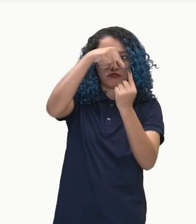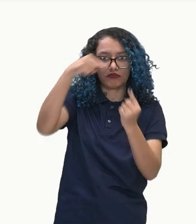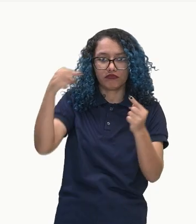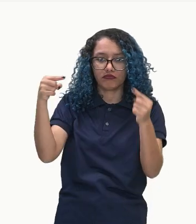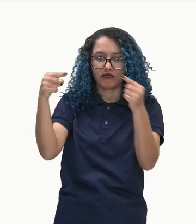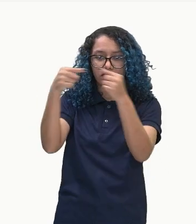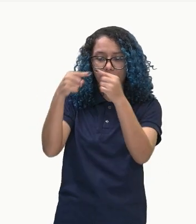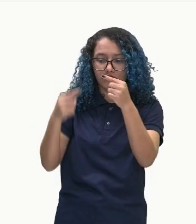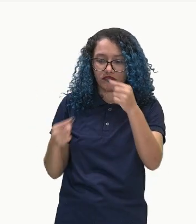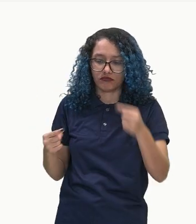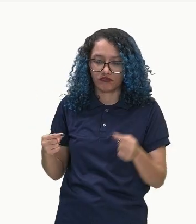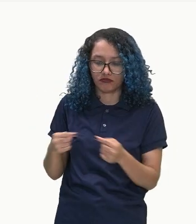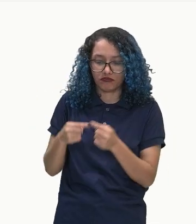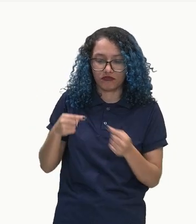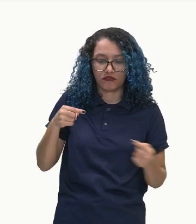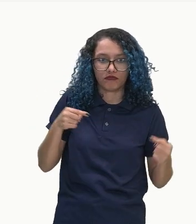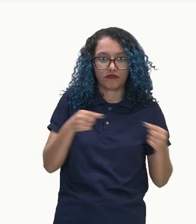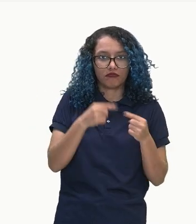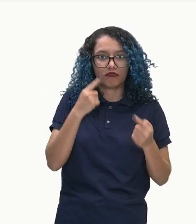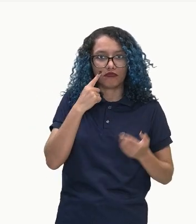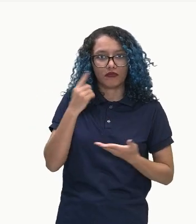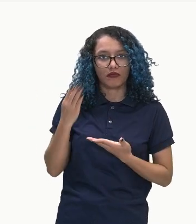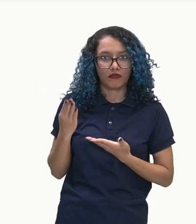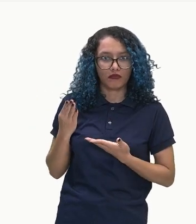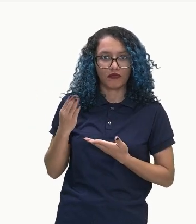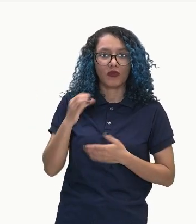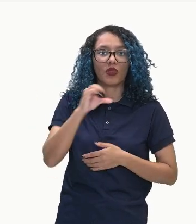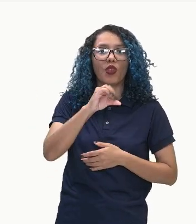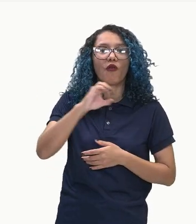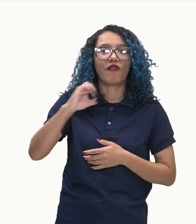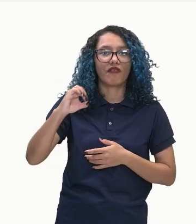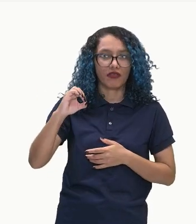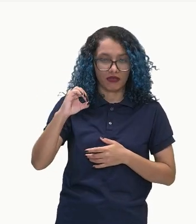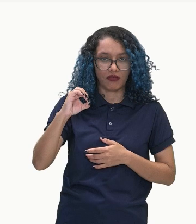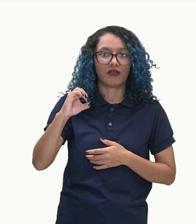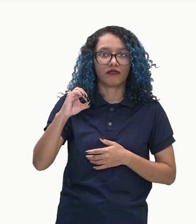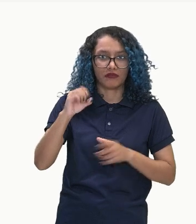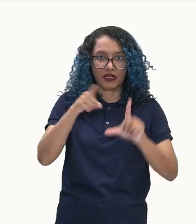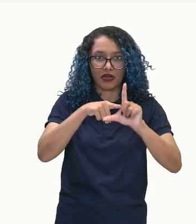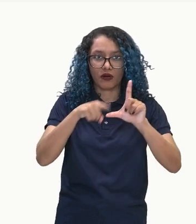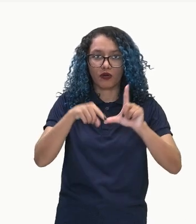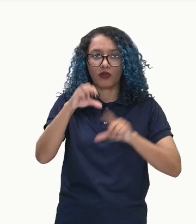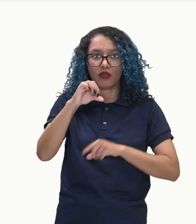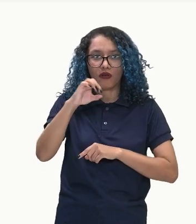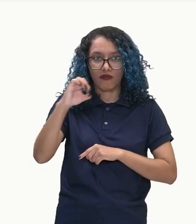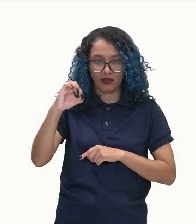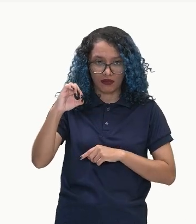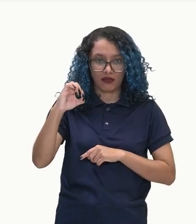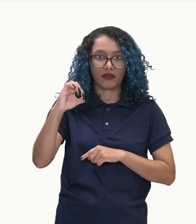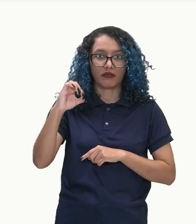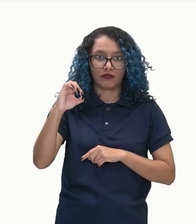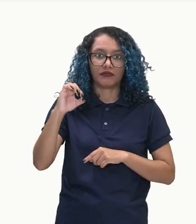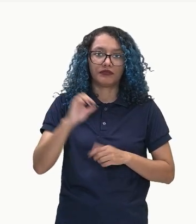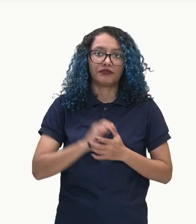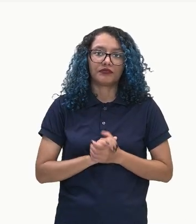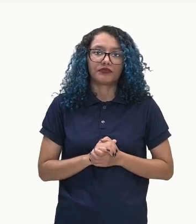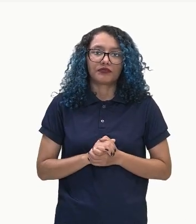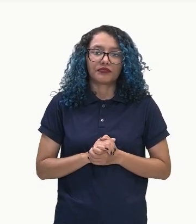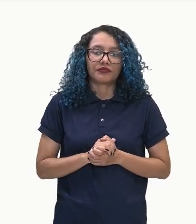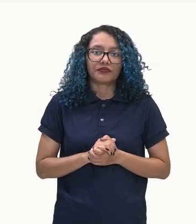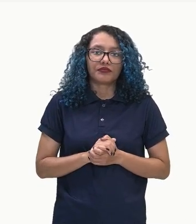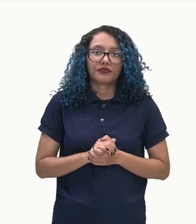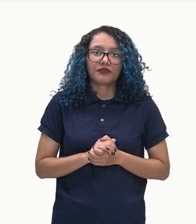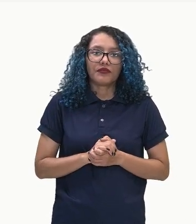segmentos aqui, ó, esses segmentos consecutivos, nós vamos ter ângulos de 90 graus, certo? Então, como é que eu posso falar